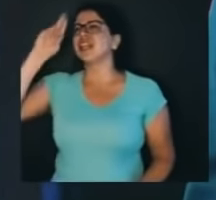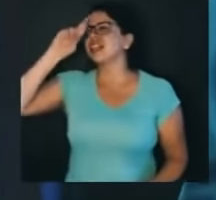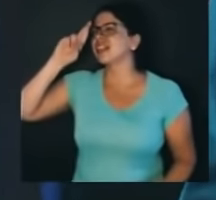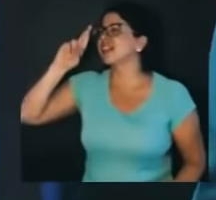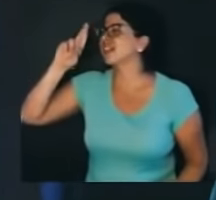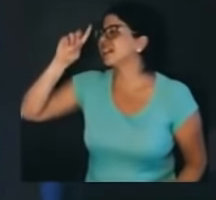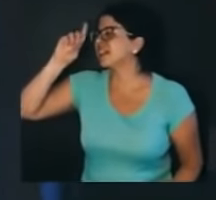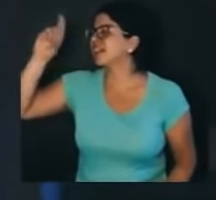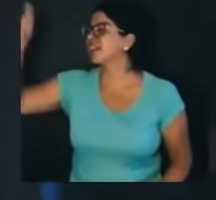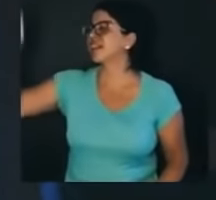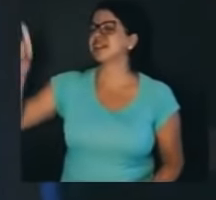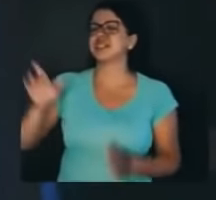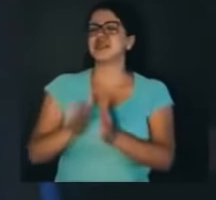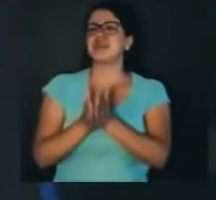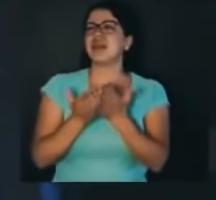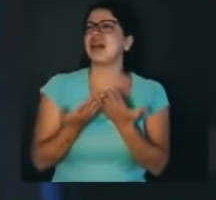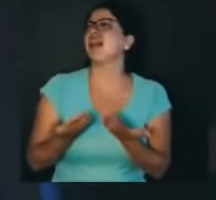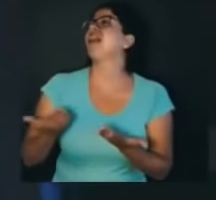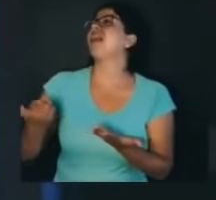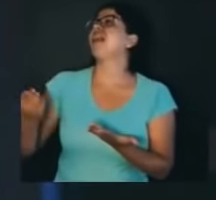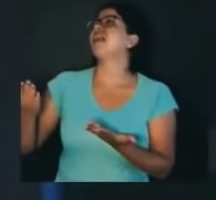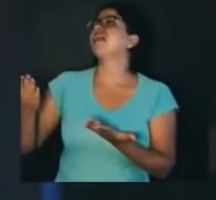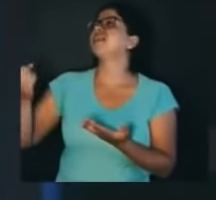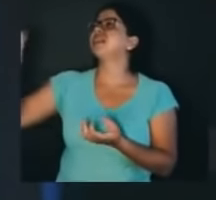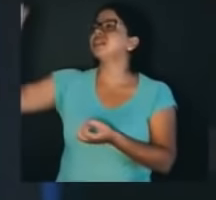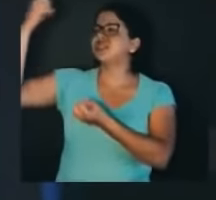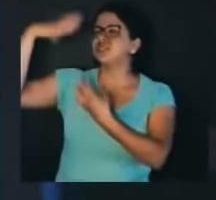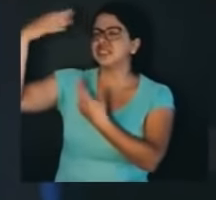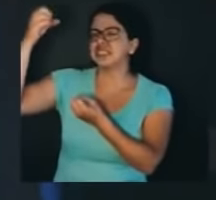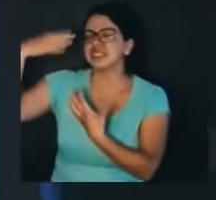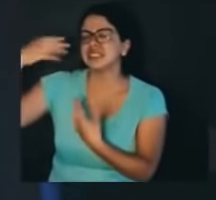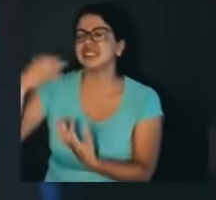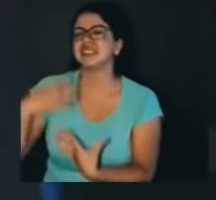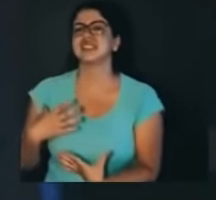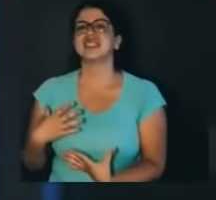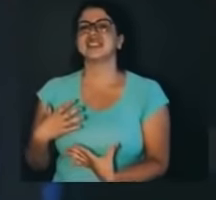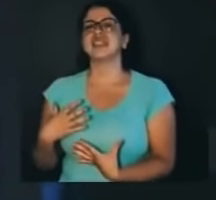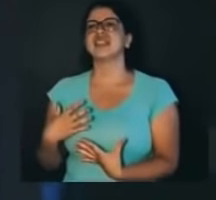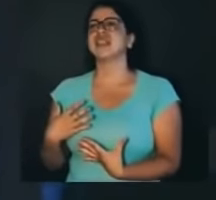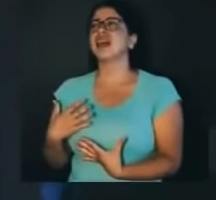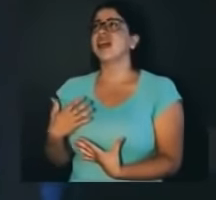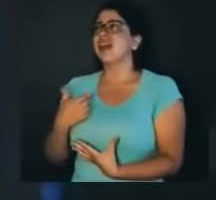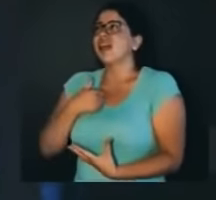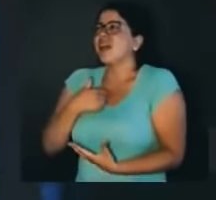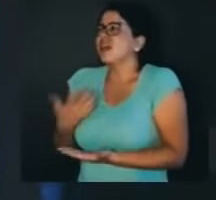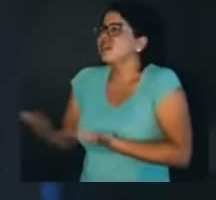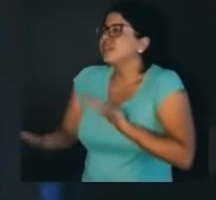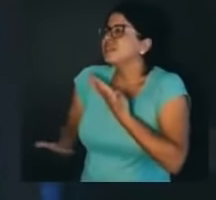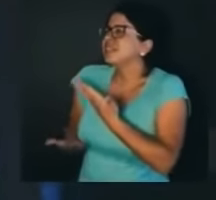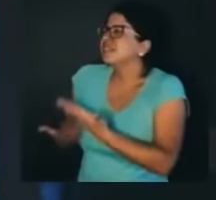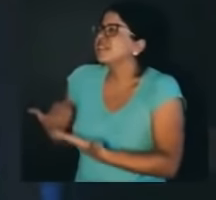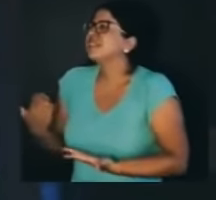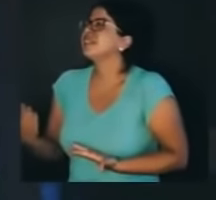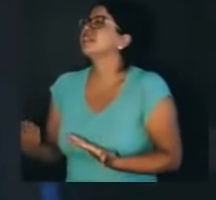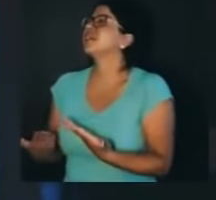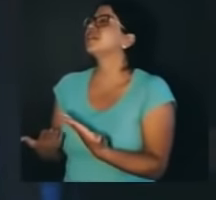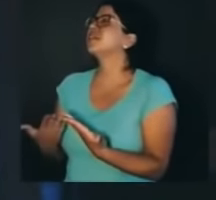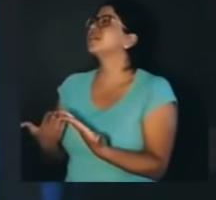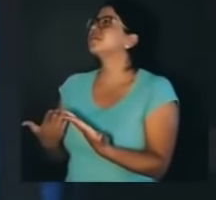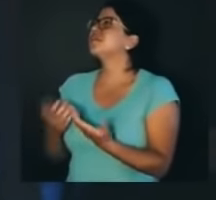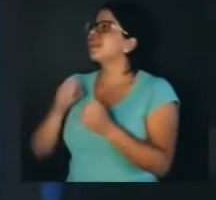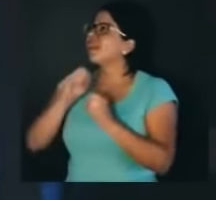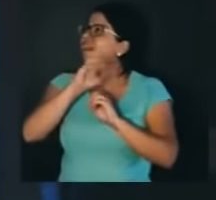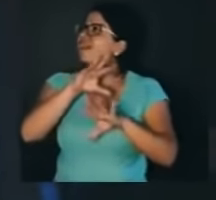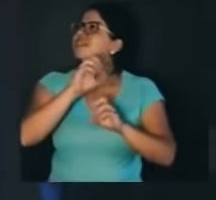tua palavra, Senhor, é a tua orientação. E eu sou apenas teu servo. Ministrei, Senhor, ao meu